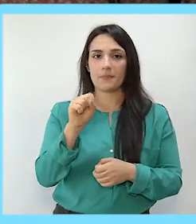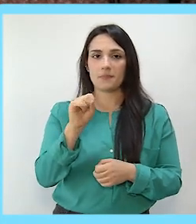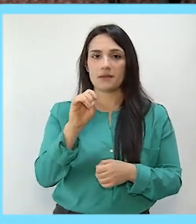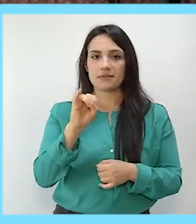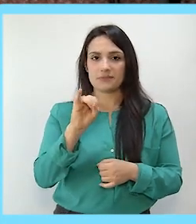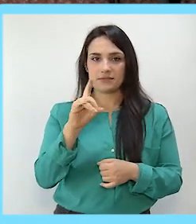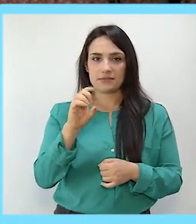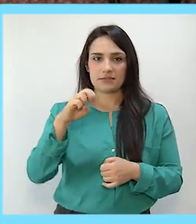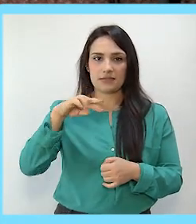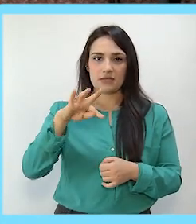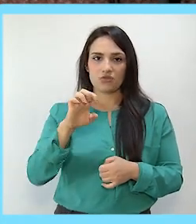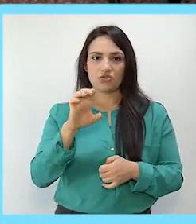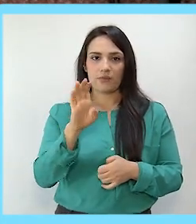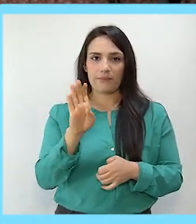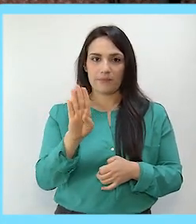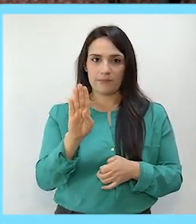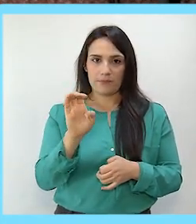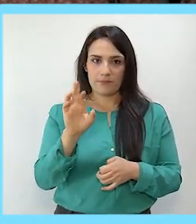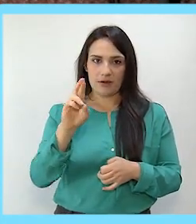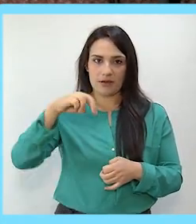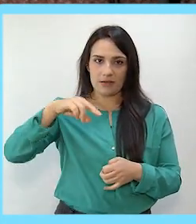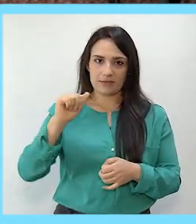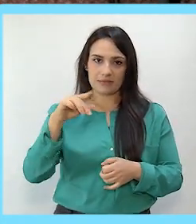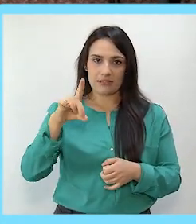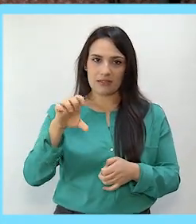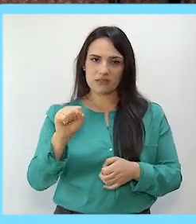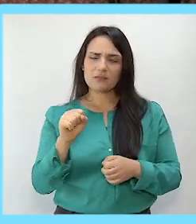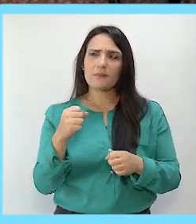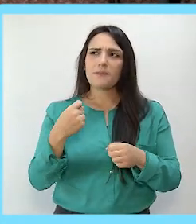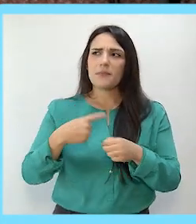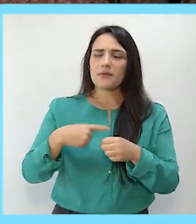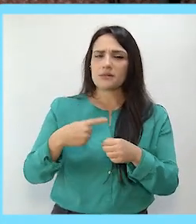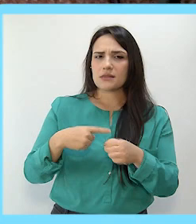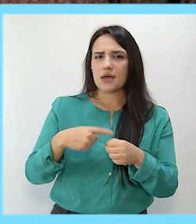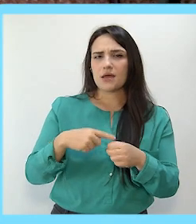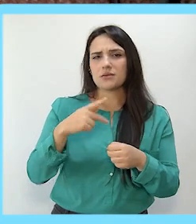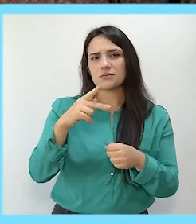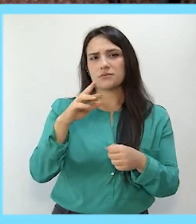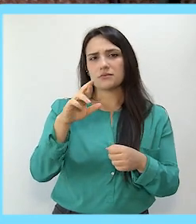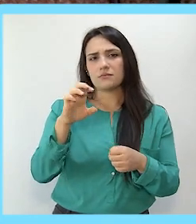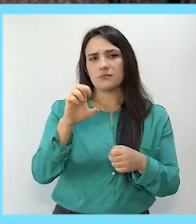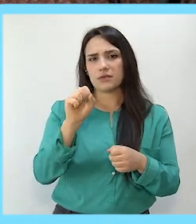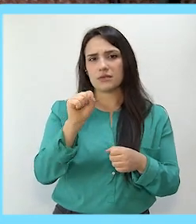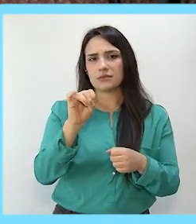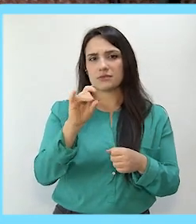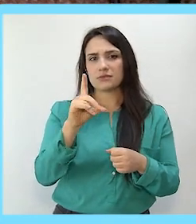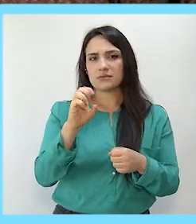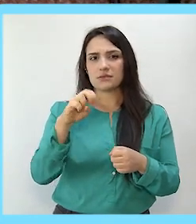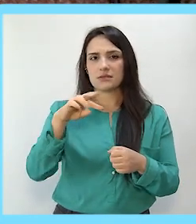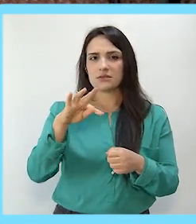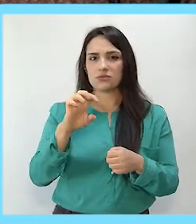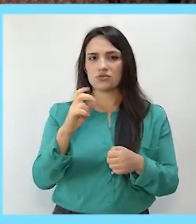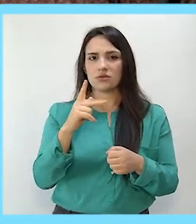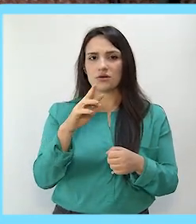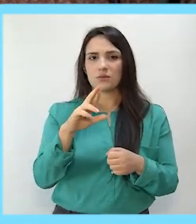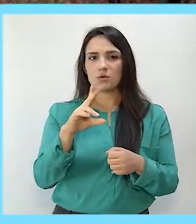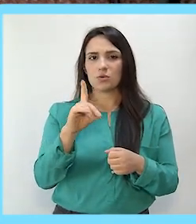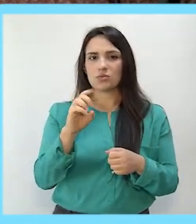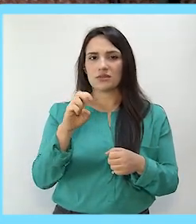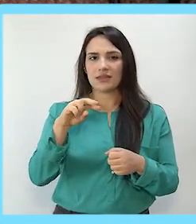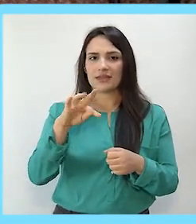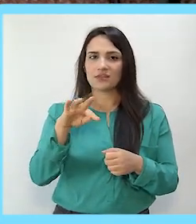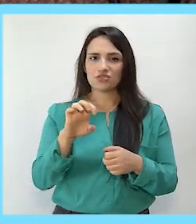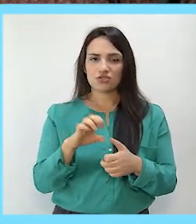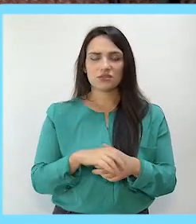interior de São Paulo, aqui a divisa ali, perto de Presidente Prudente, aquela região ali. E como veio parar aqui no Mato Grosso do